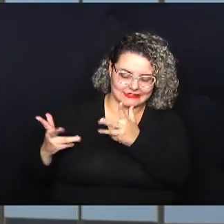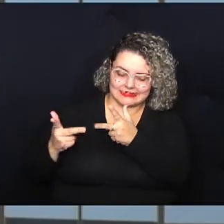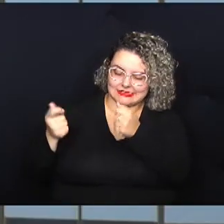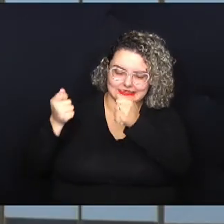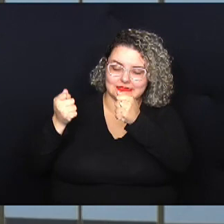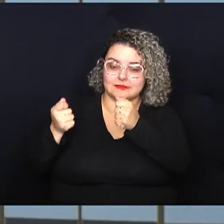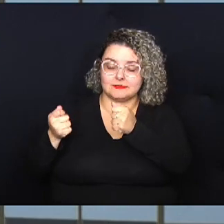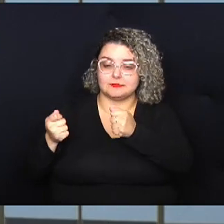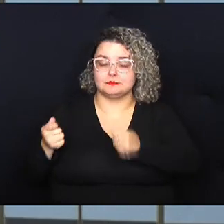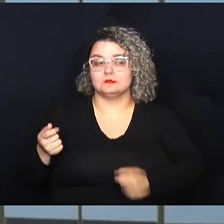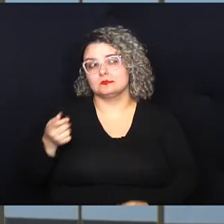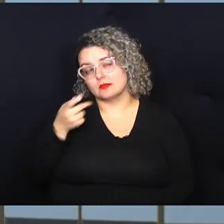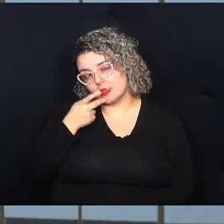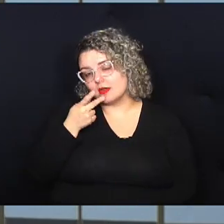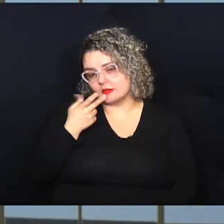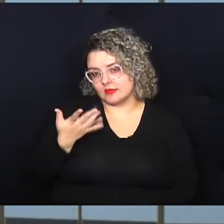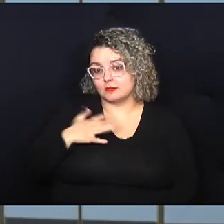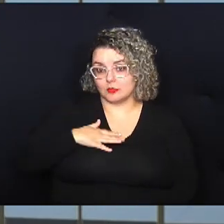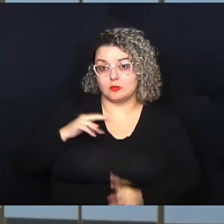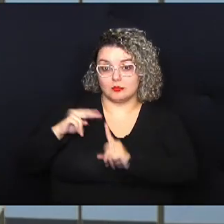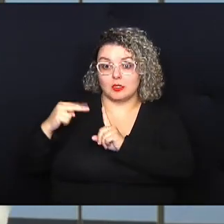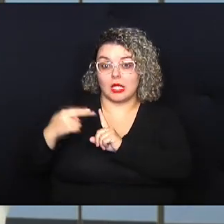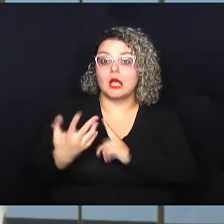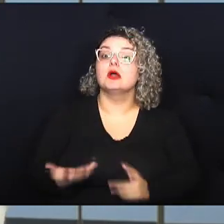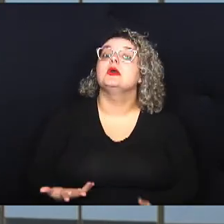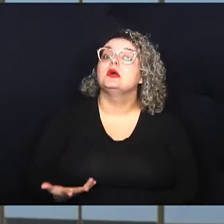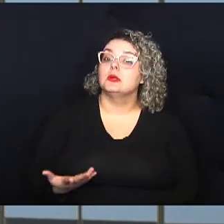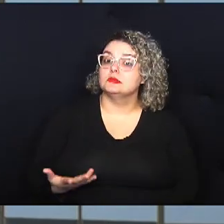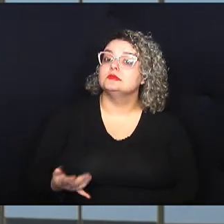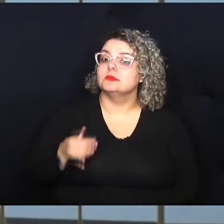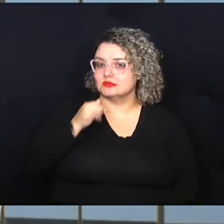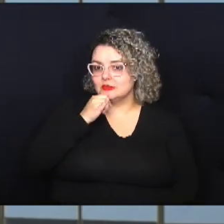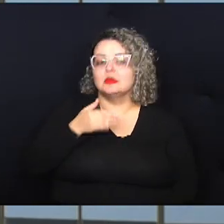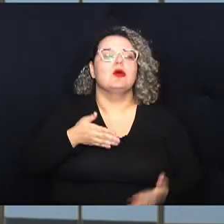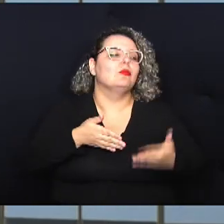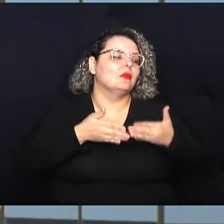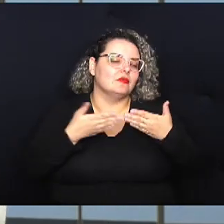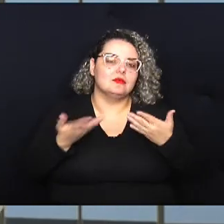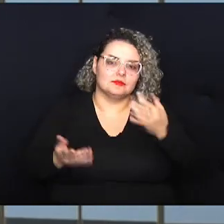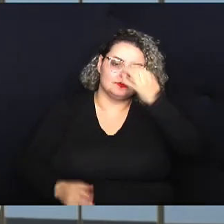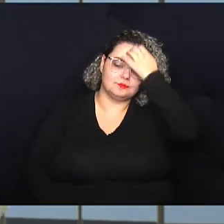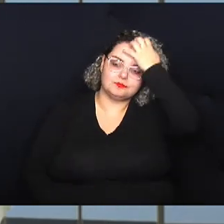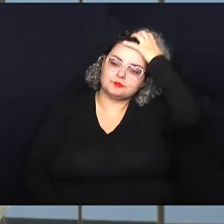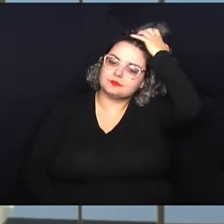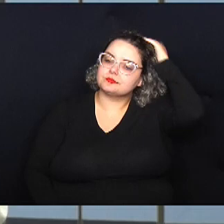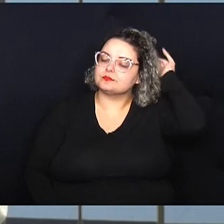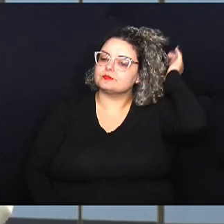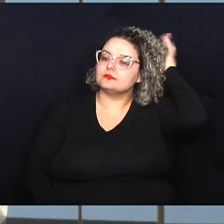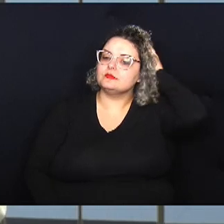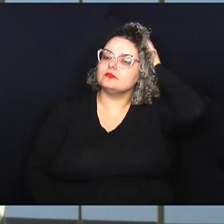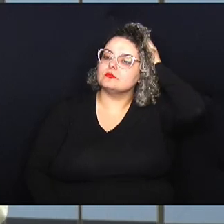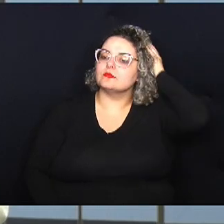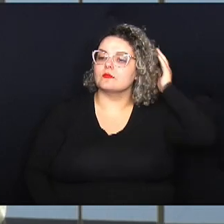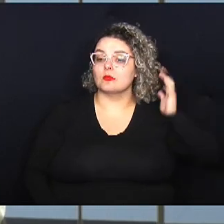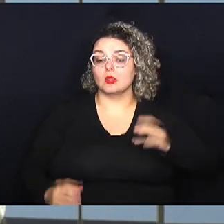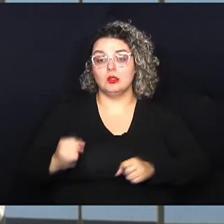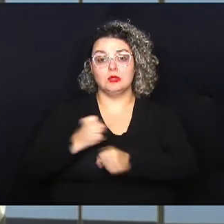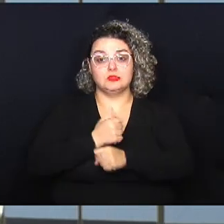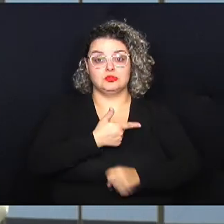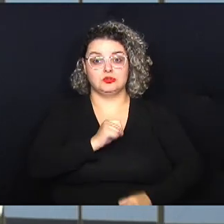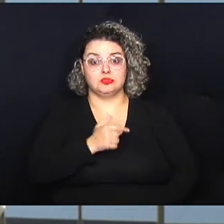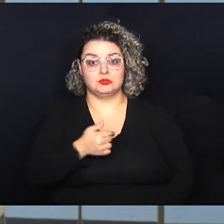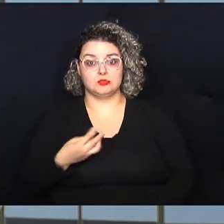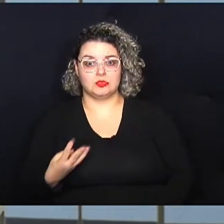Eu vou colocar, meu ponto de vista, eu vou me colocar como exemplo. Por favor. Tá? Porque nós estamos aqui em 2023, vamos colocar aí que eu comecei